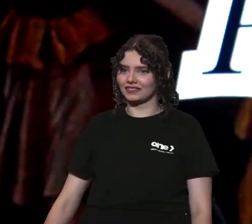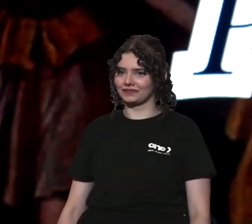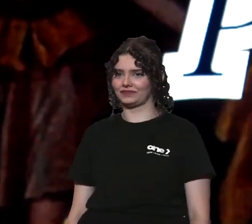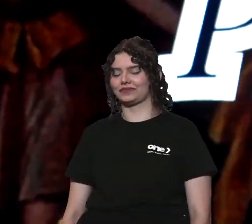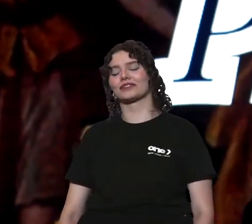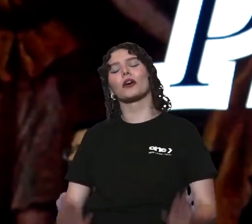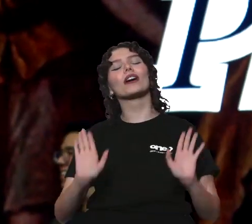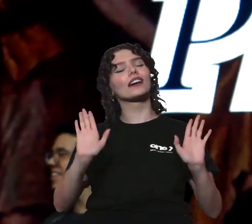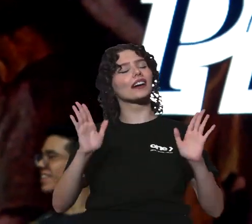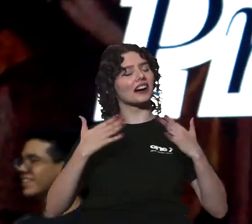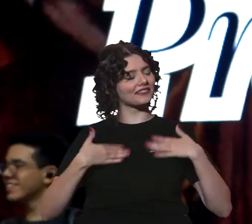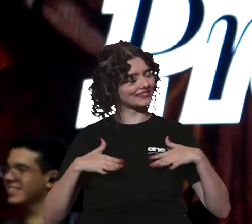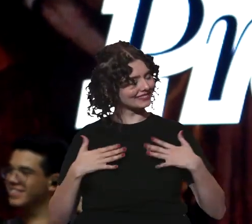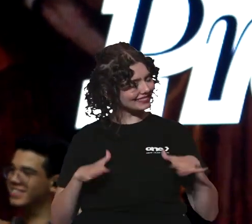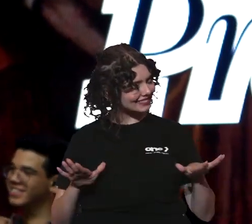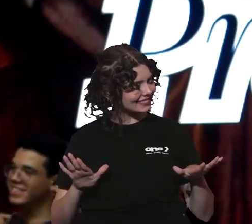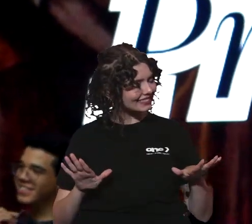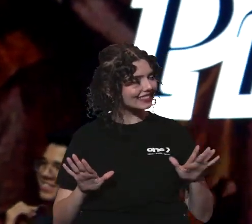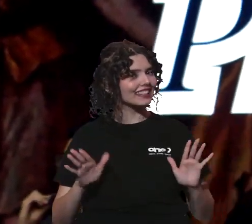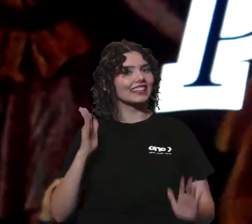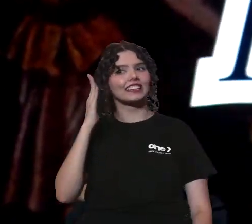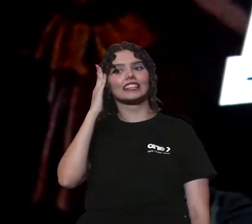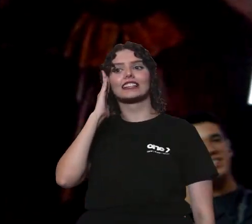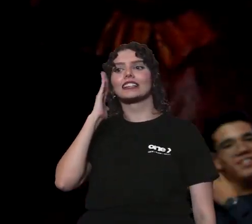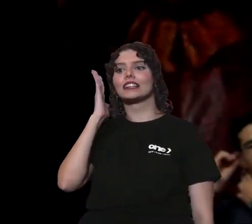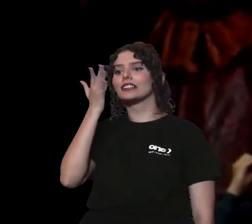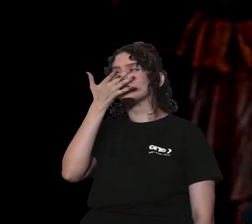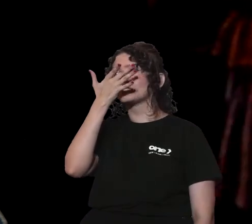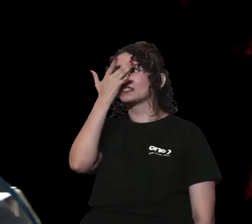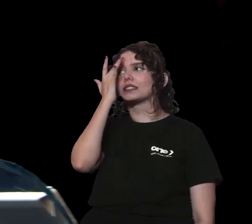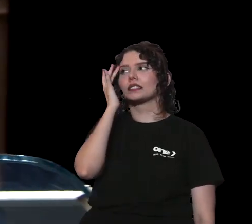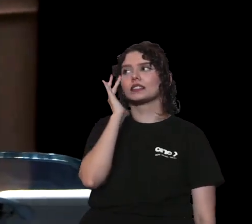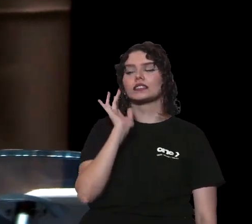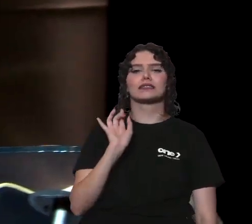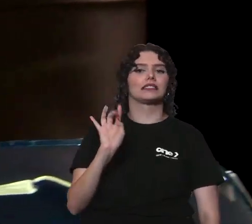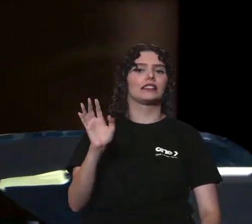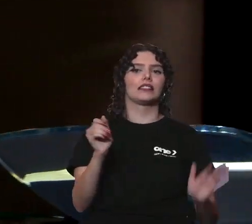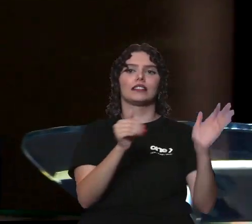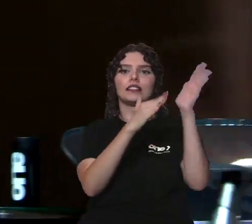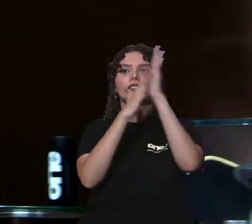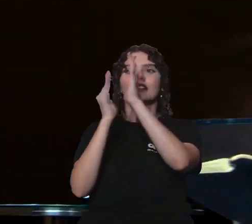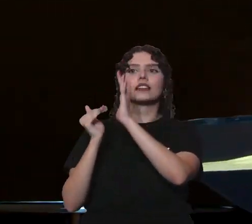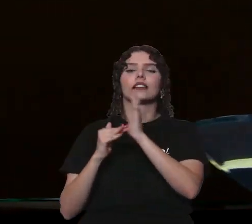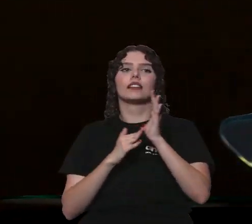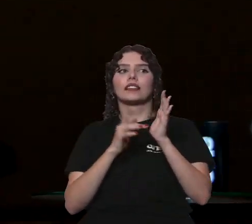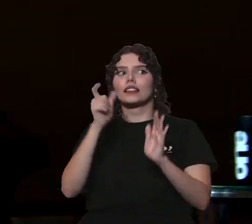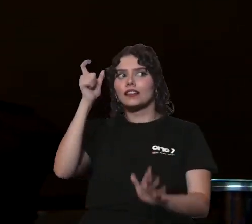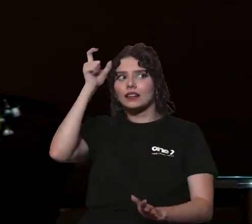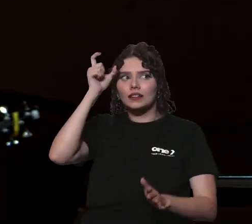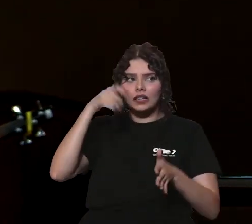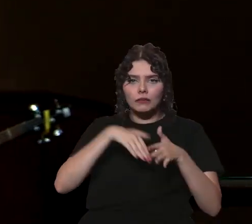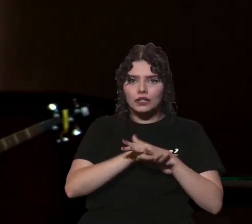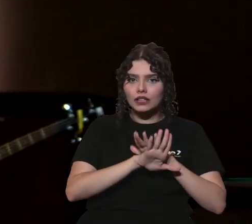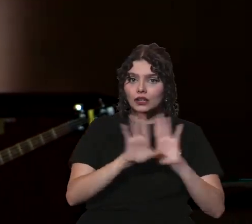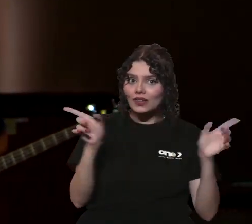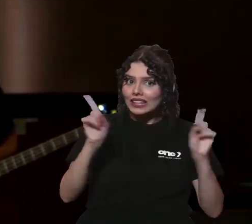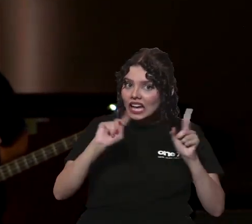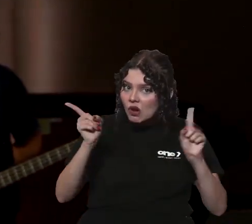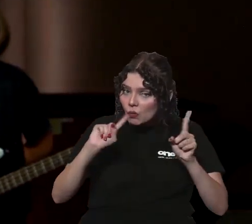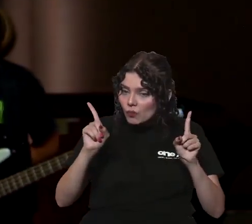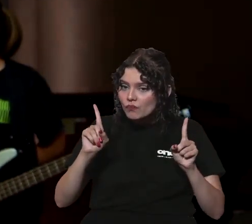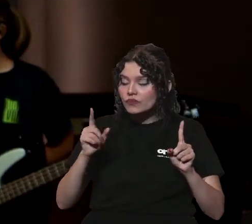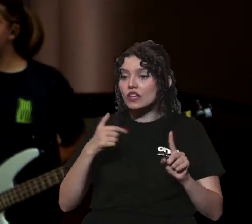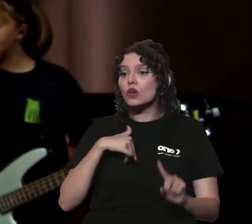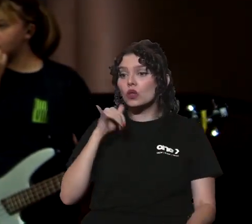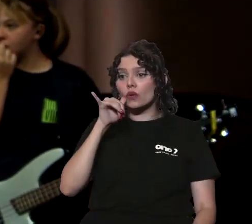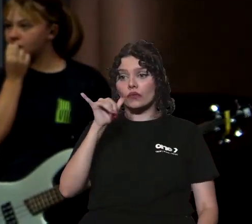Entenda o que eu estou falando. Eu não estou falando que todo mundo que não ouve só louvor é endemoniado. Eu não estou falando isso. Eu estou falando